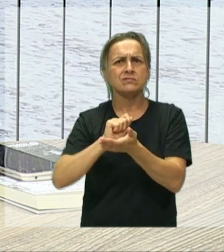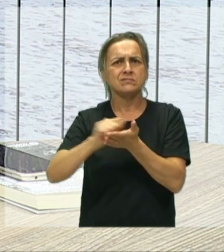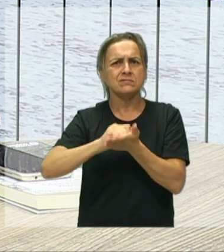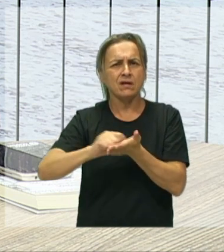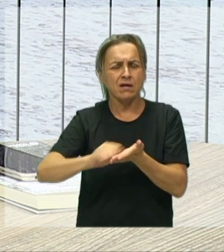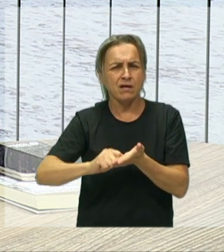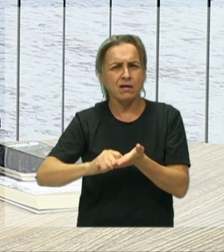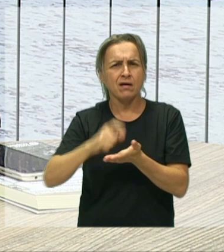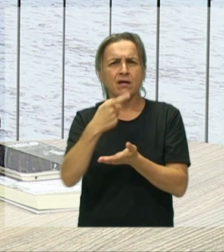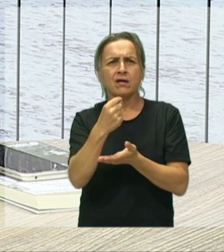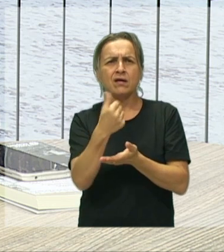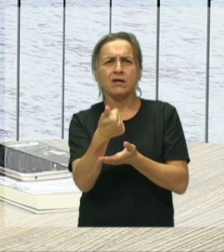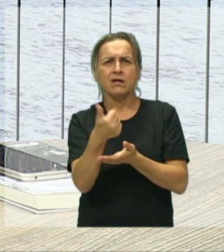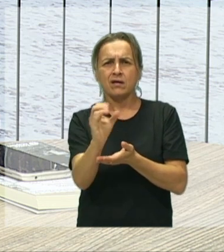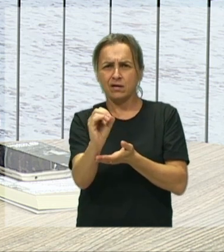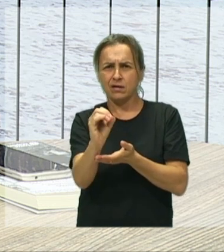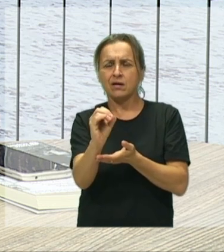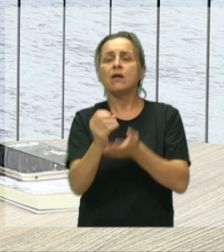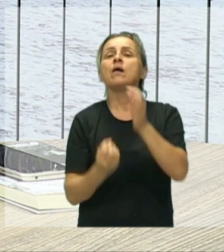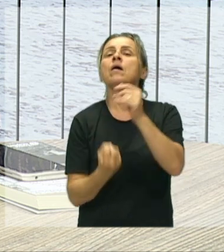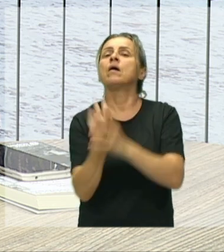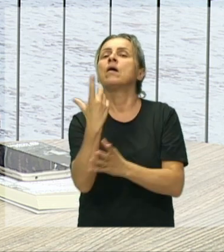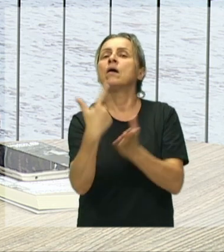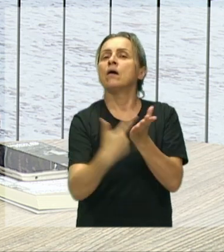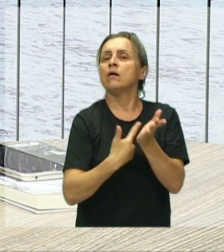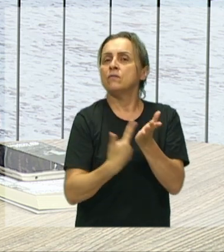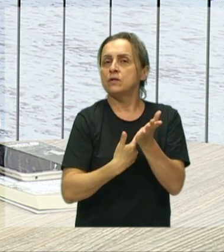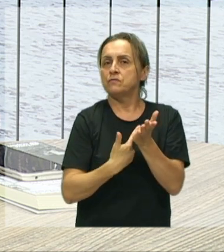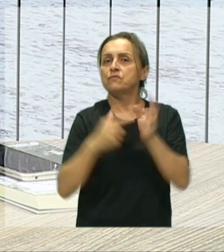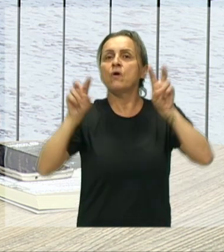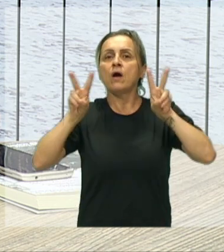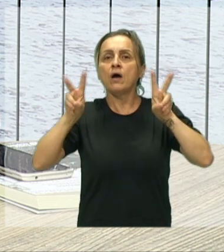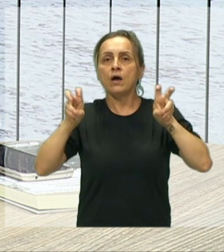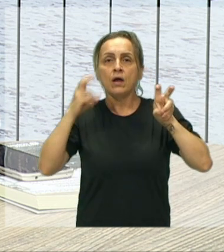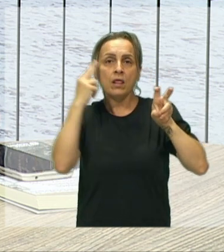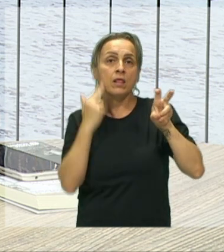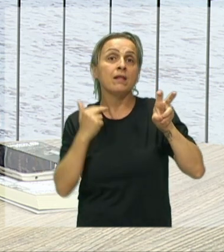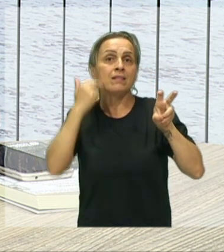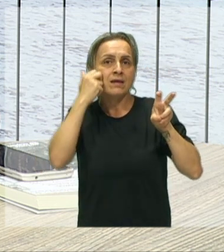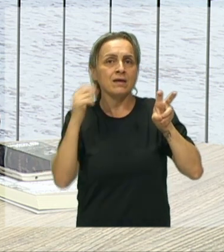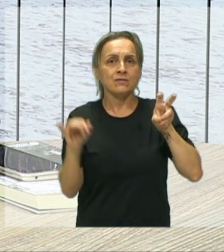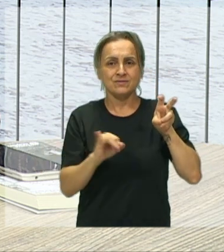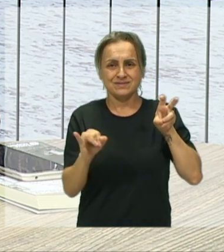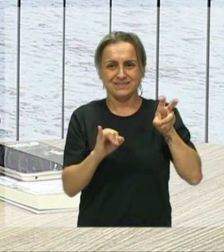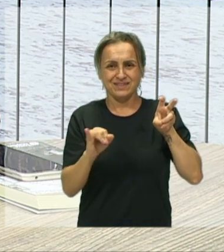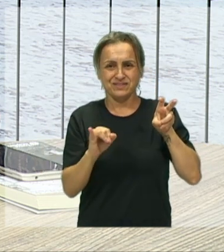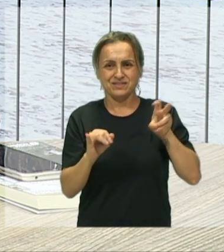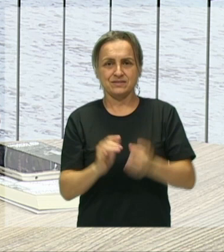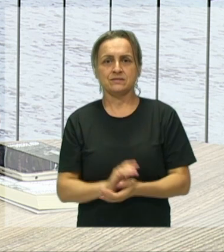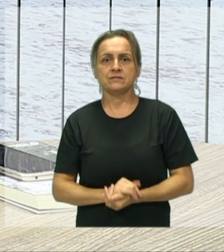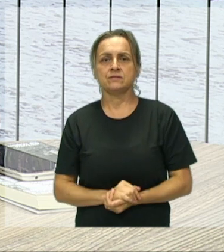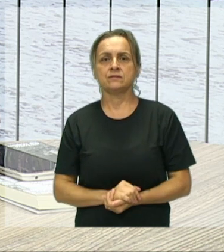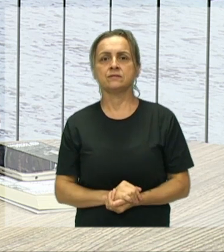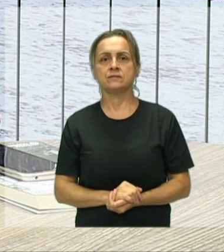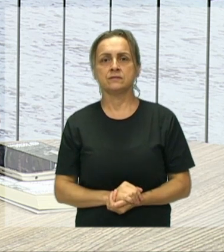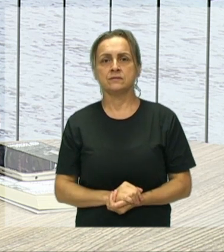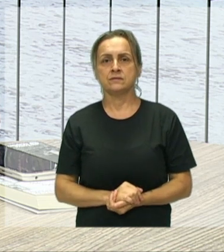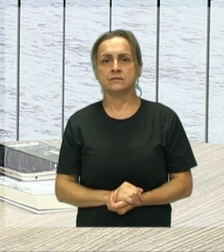2010, publicamos esse livro, Negros em Itajaí, da invisibilidade